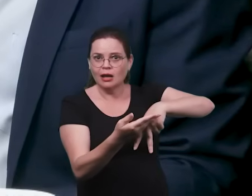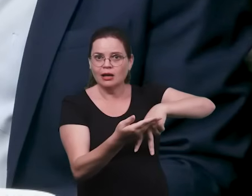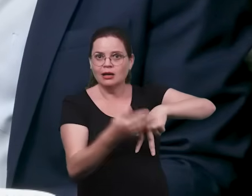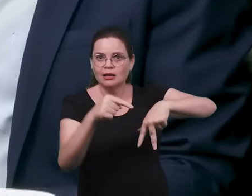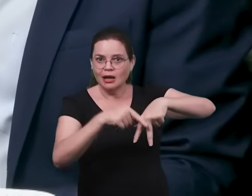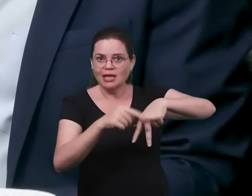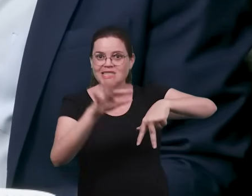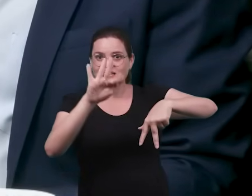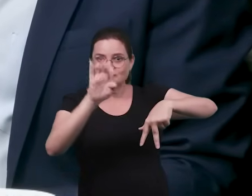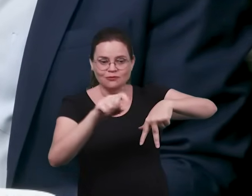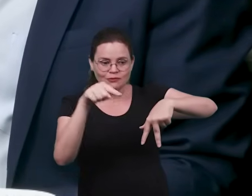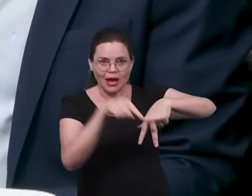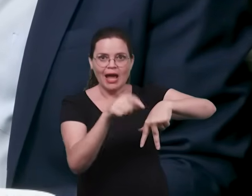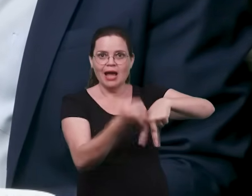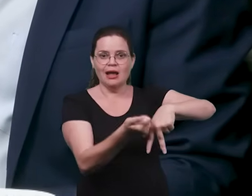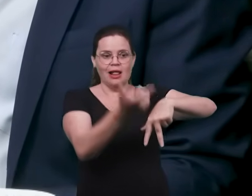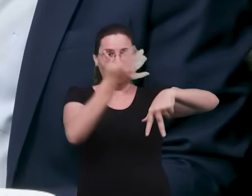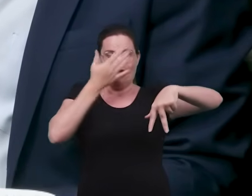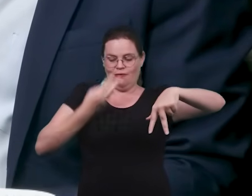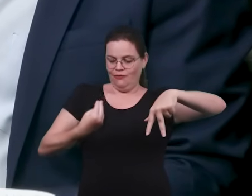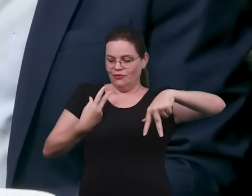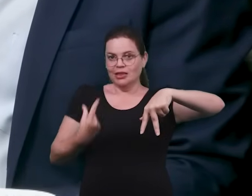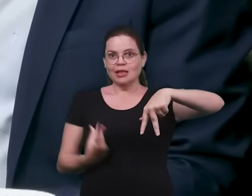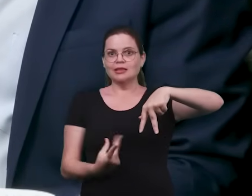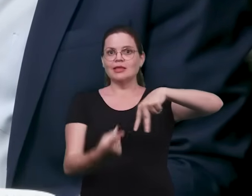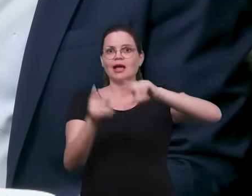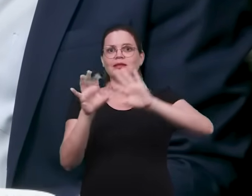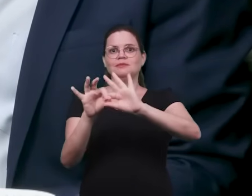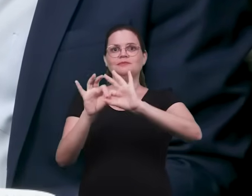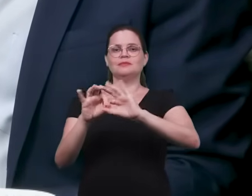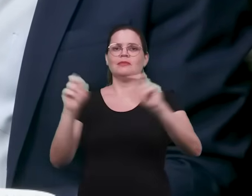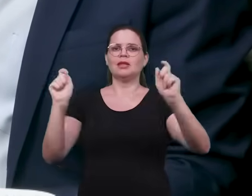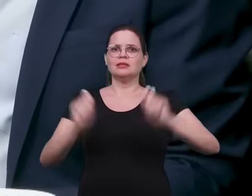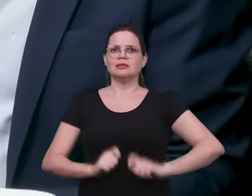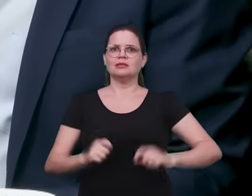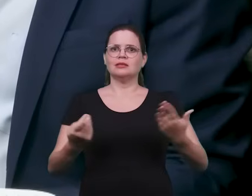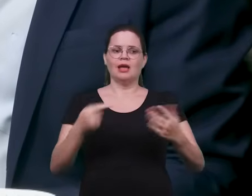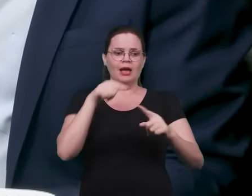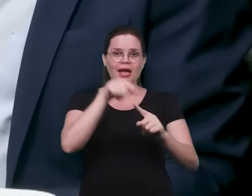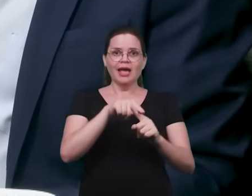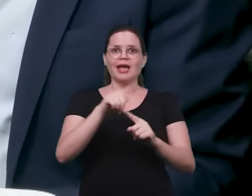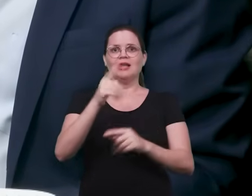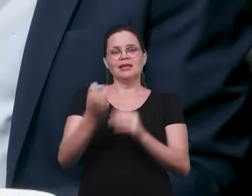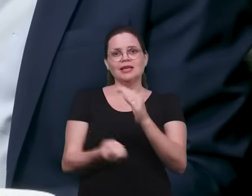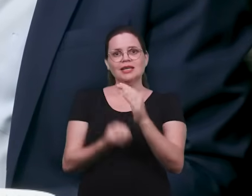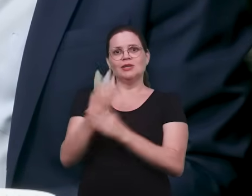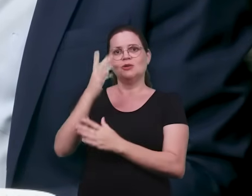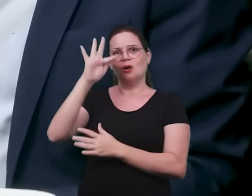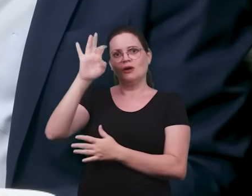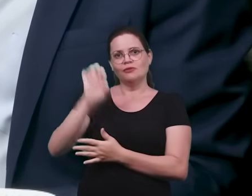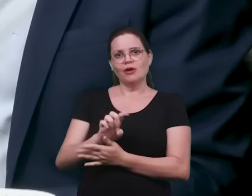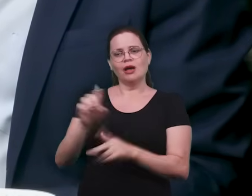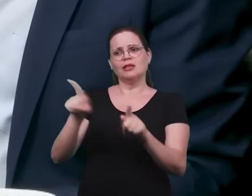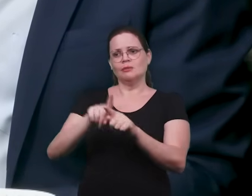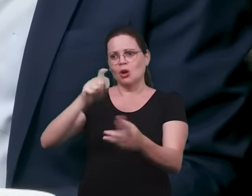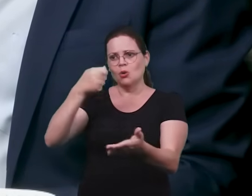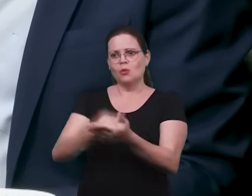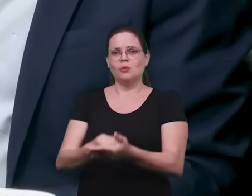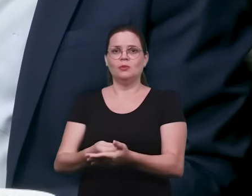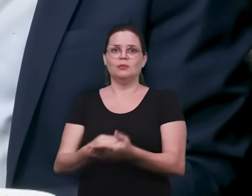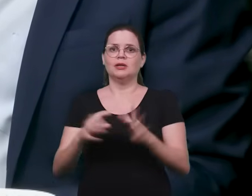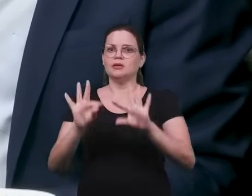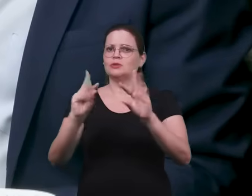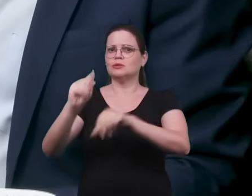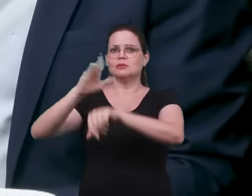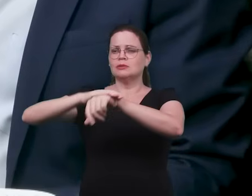o melhor, Ele me deu vida eterna em Jesus, autor e consumador da minha fé. Tudo veio